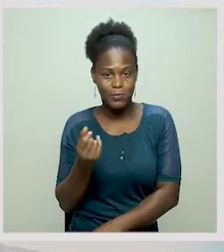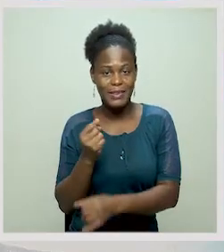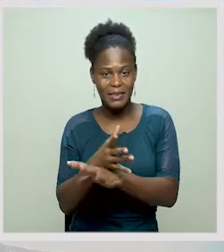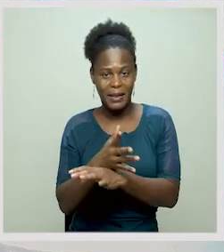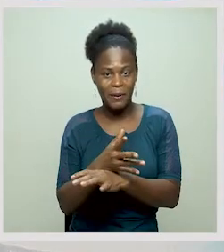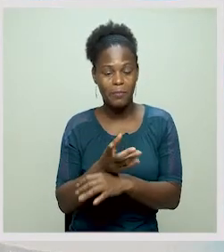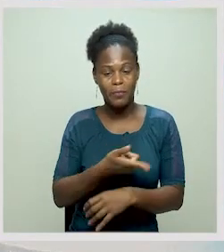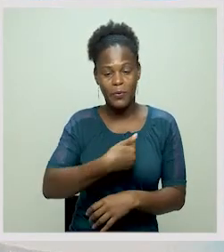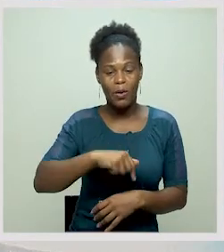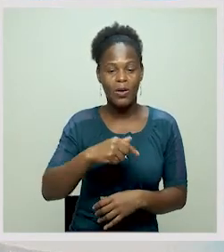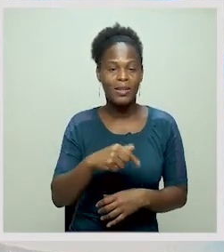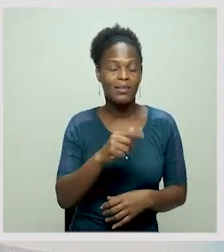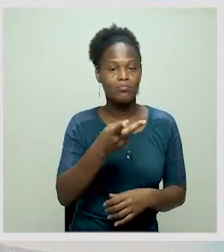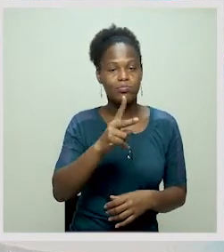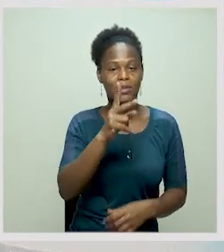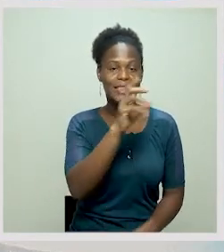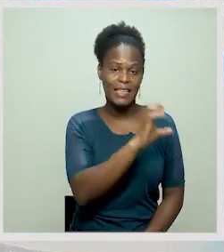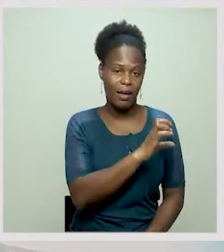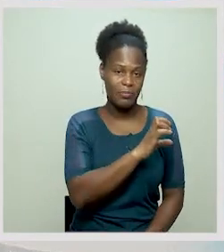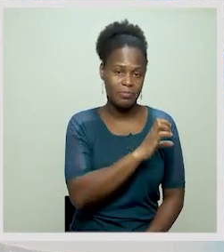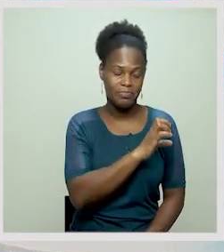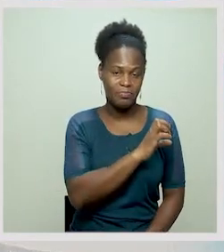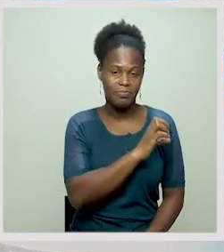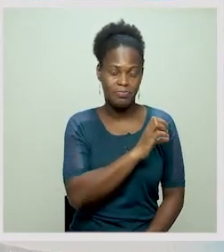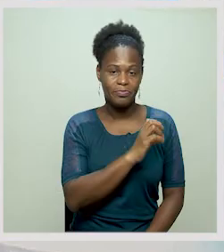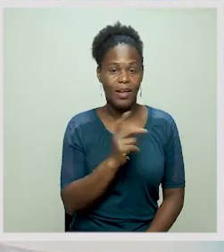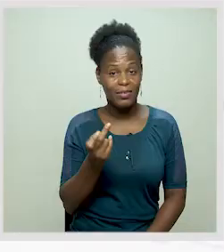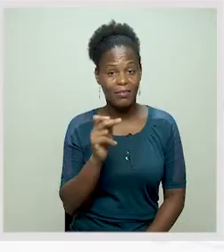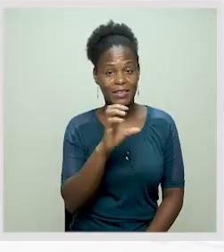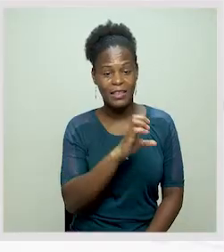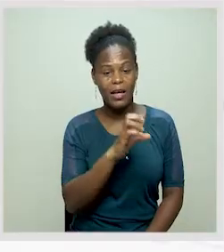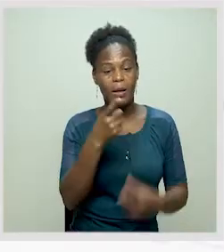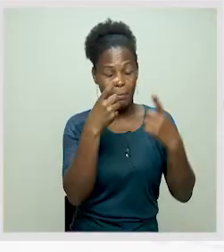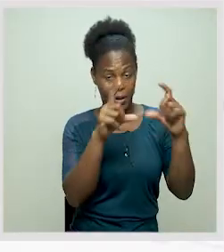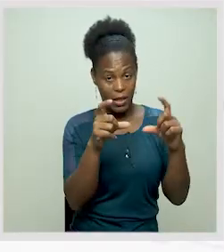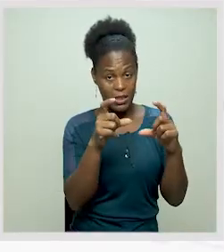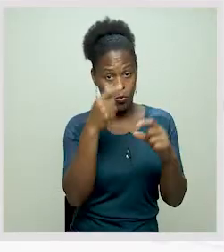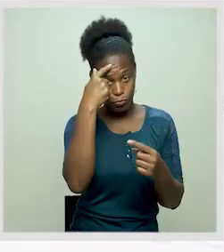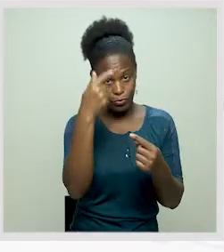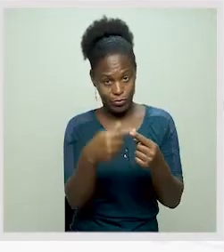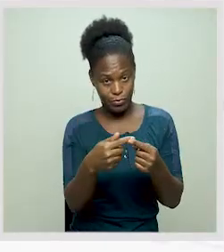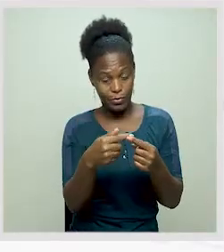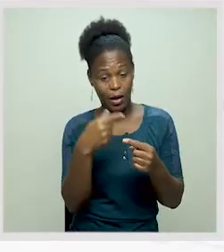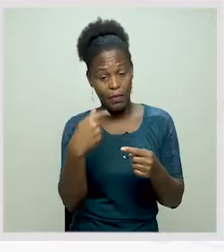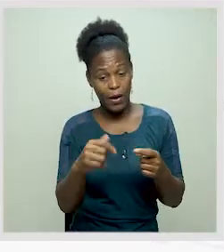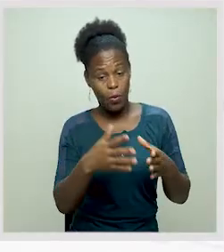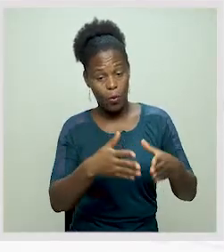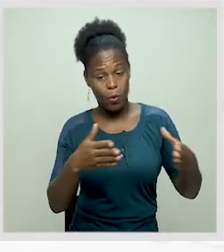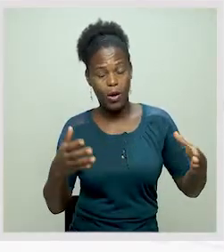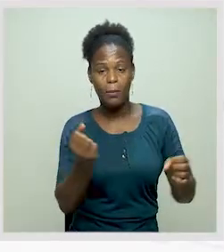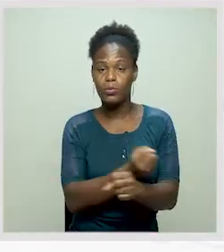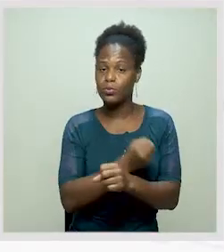seguir, nós temos a alternativa C. Uma empresa, com o objetivo de aumentar